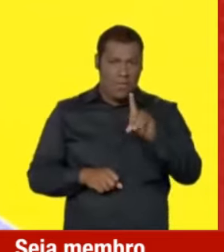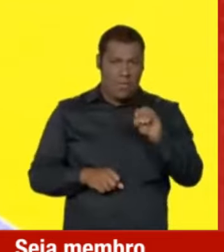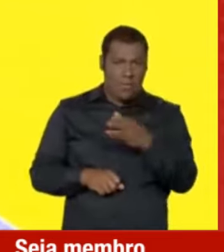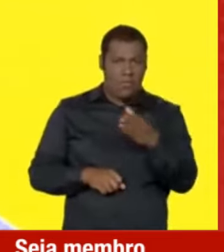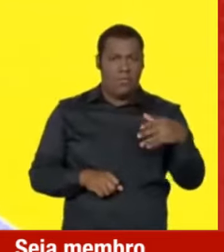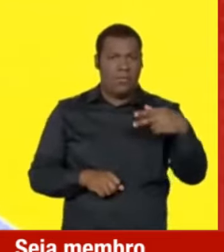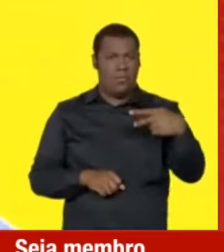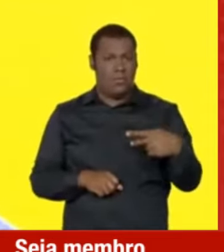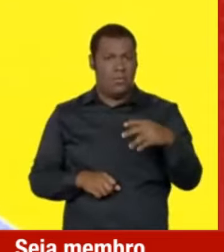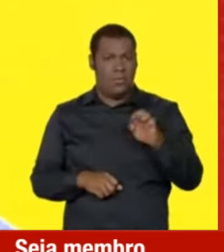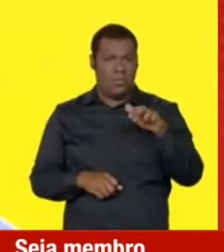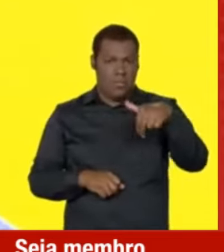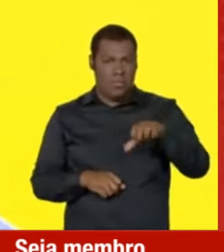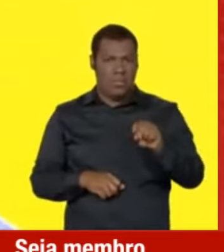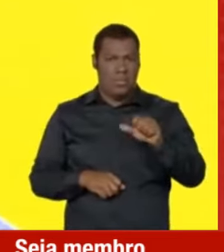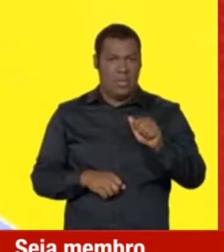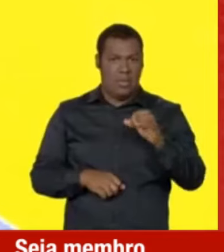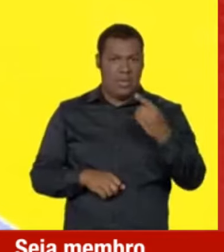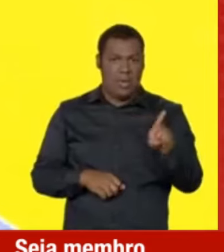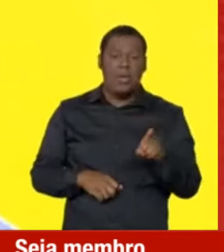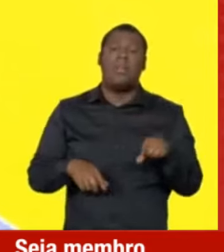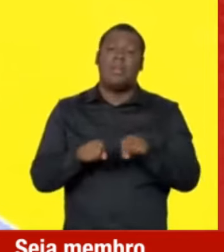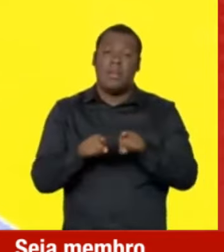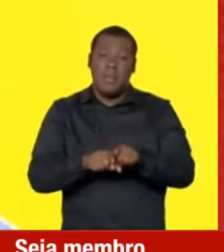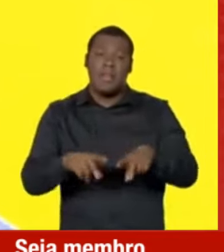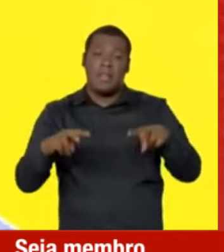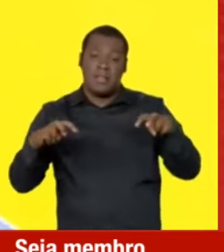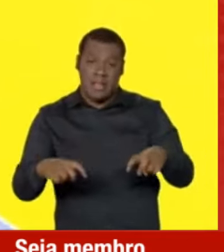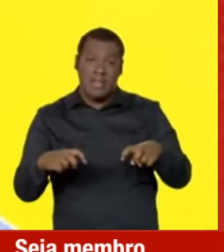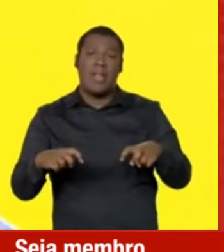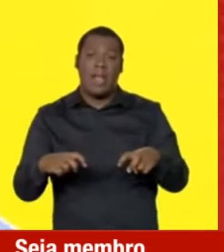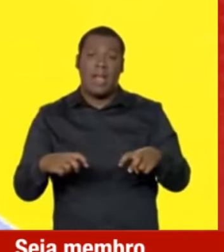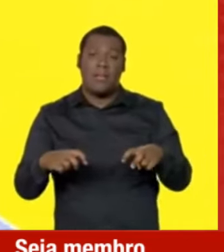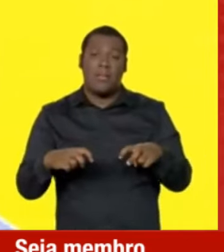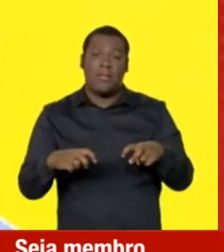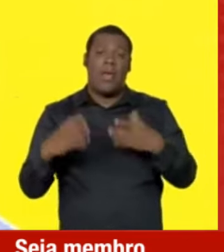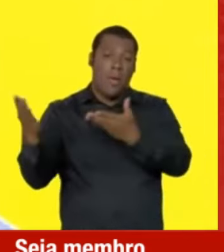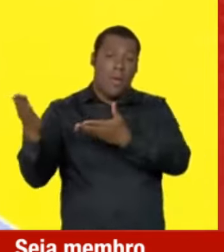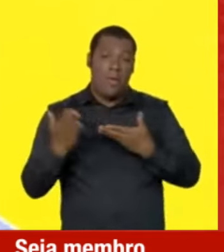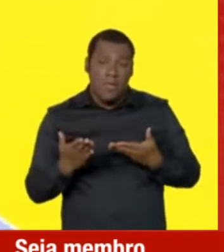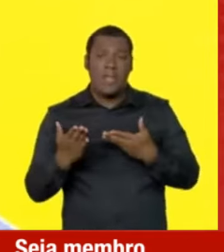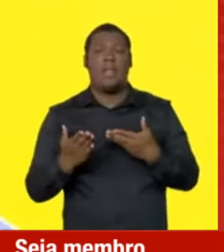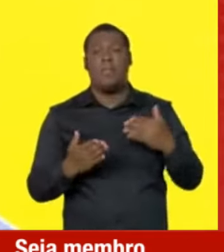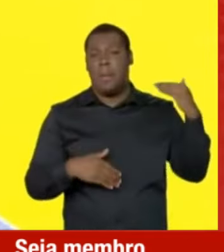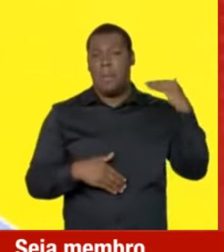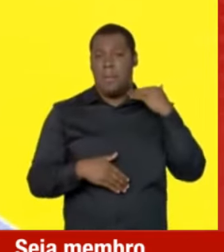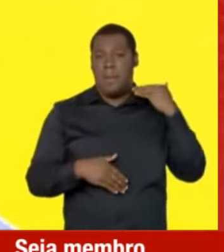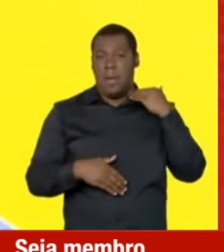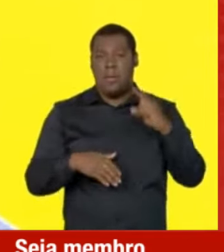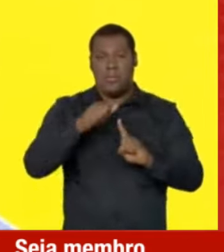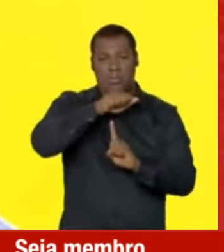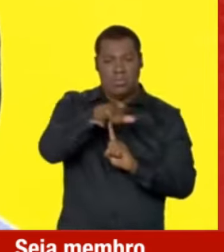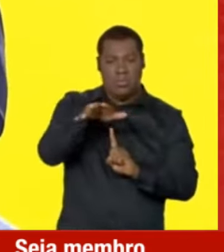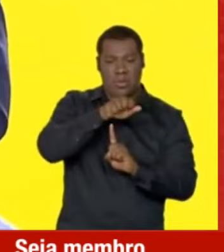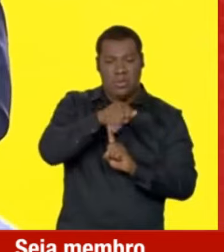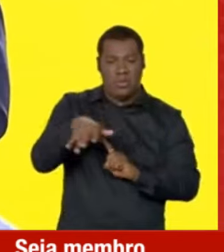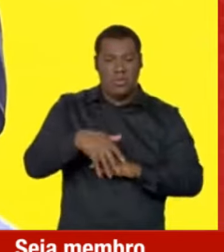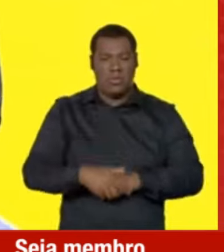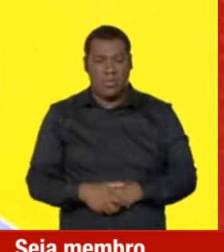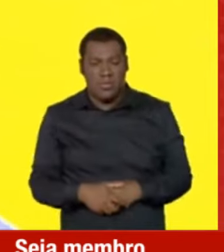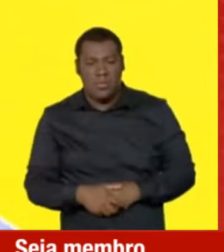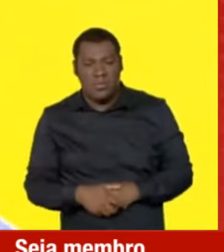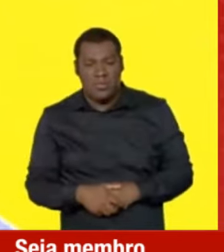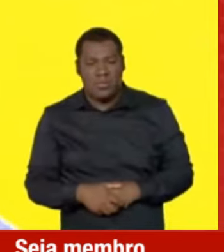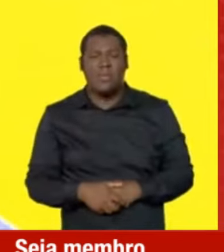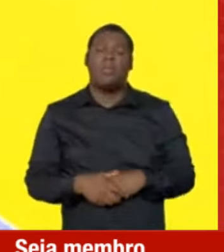fazer referência aqui à presença do Gabriel Galípolo, sem quem nós não teríamos chegado a essa MP, nem do ponto de